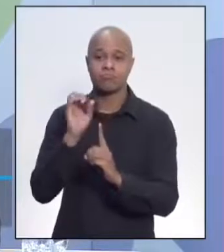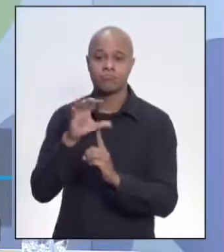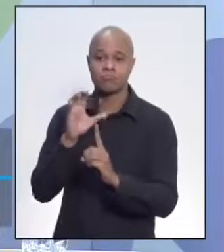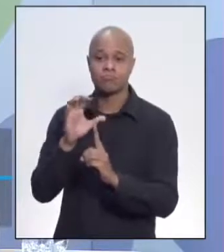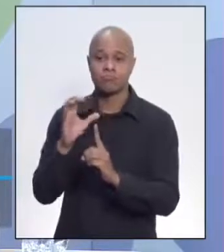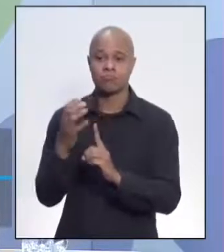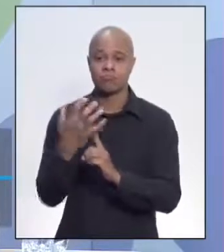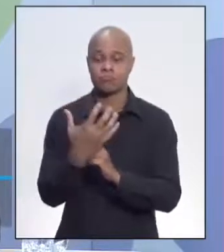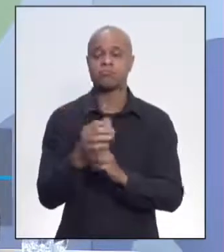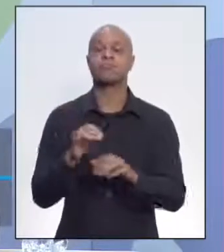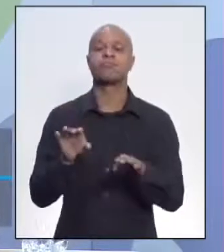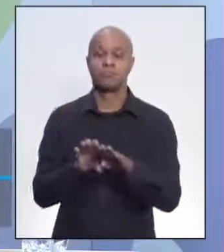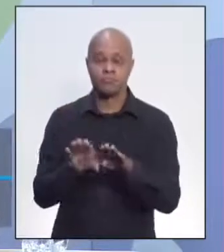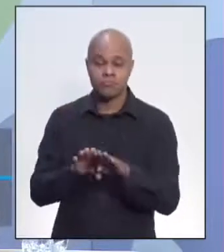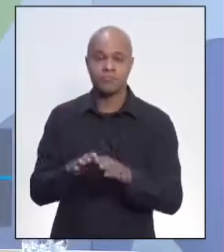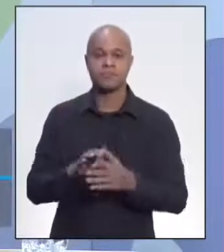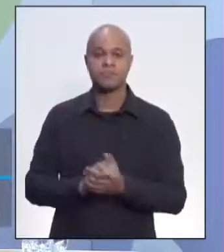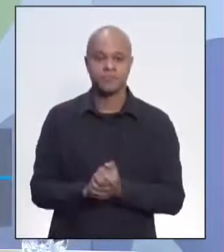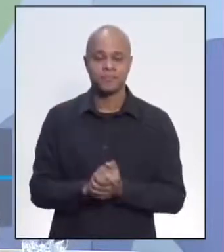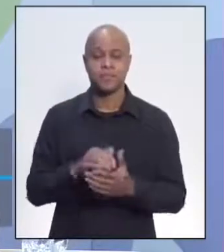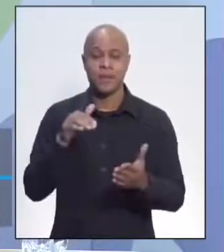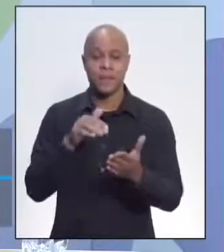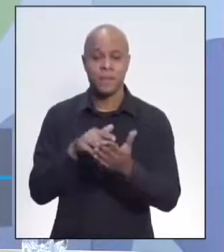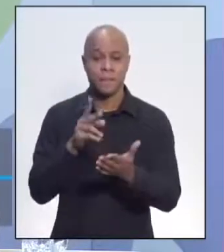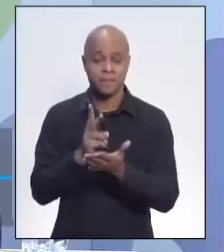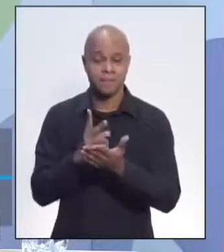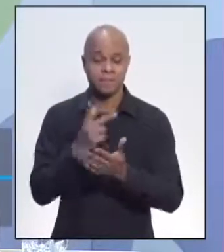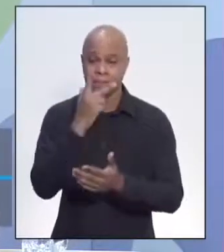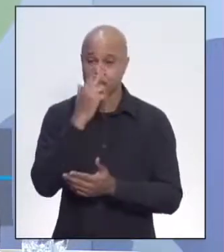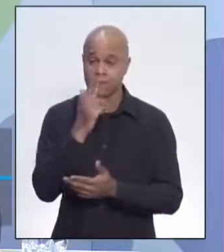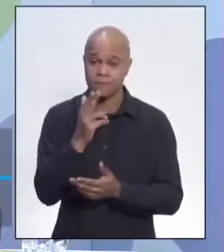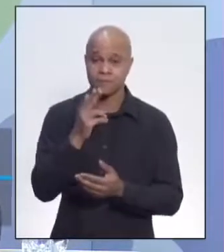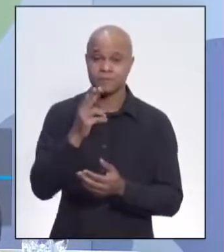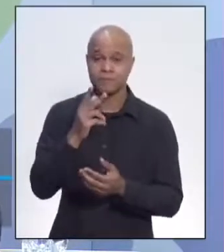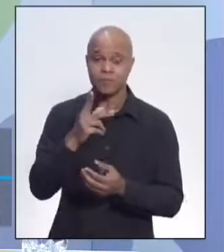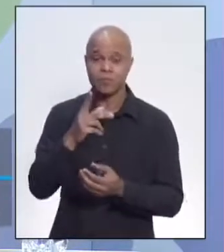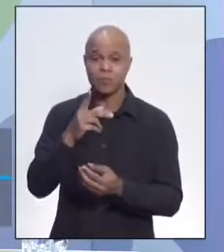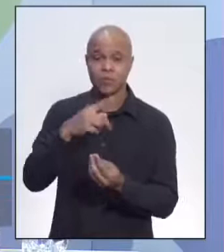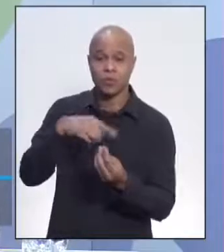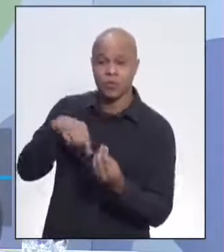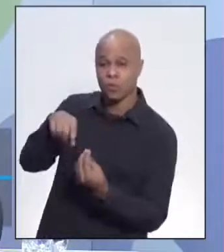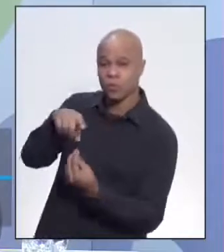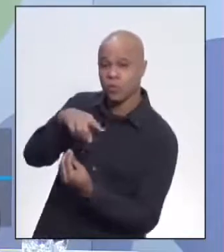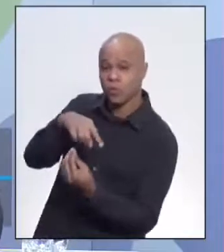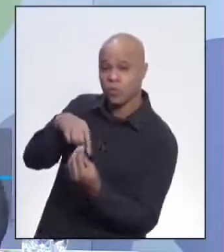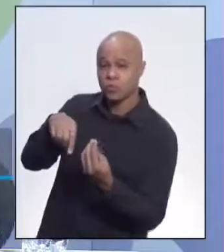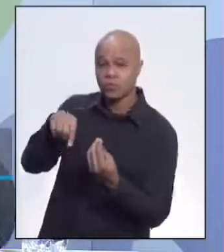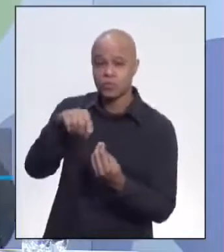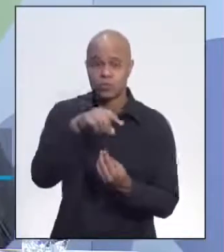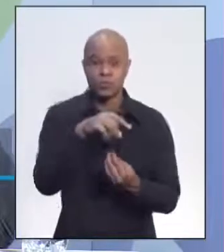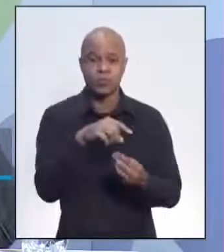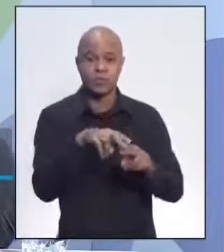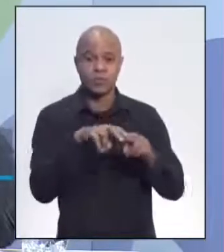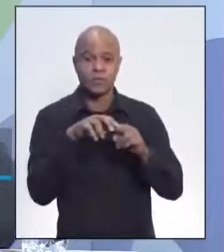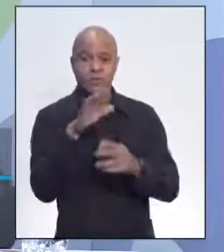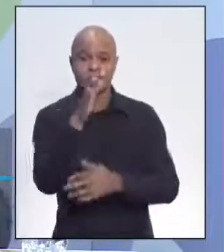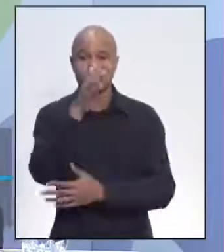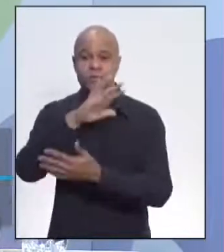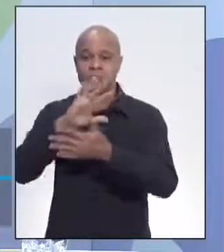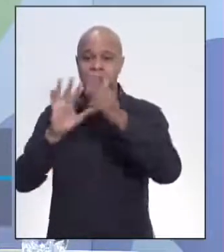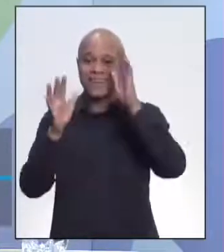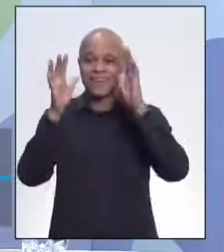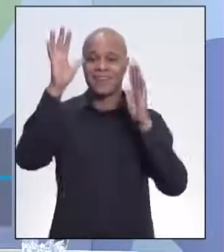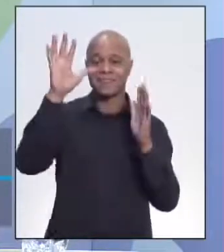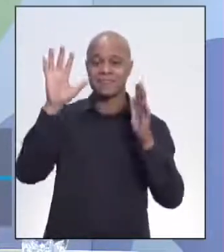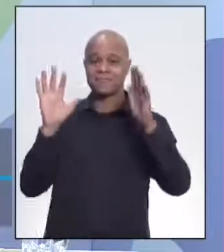chamado vira português estão aí inseridos no carimbó, que é a questão, né, os braços, né, sempre ao